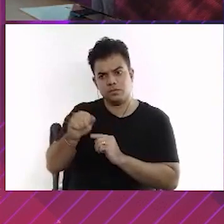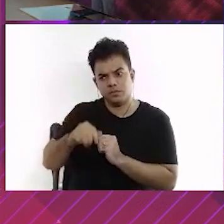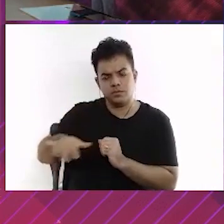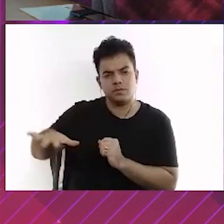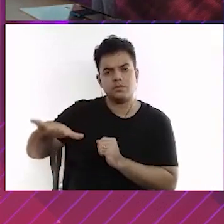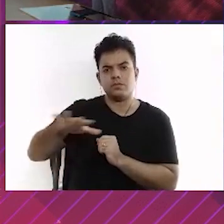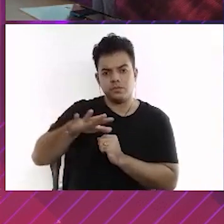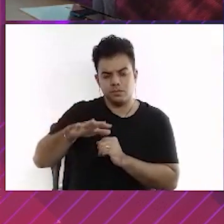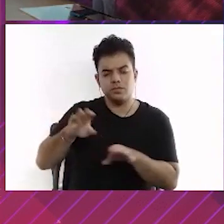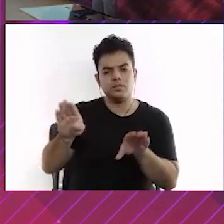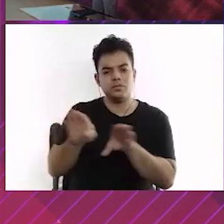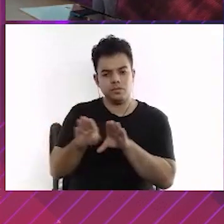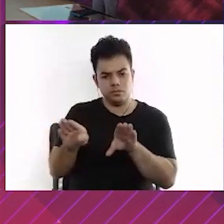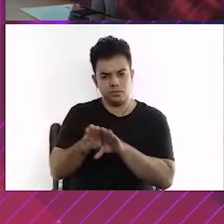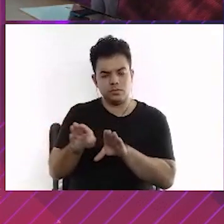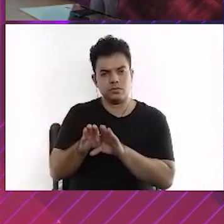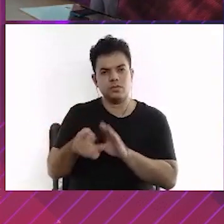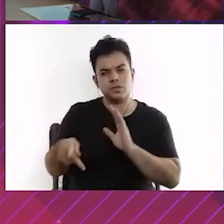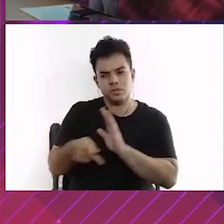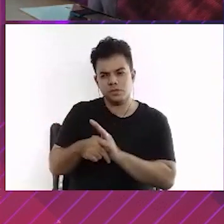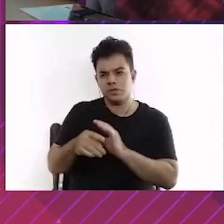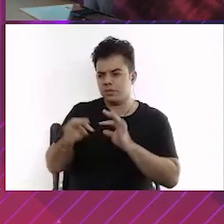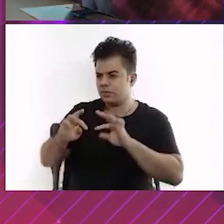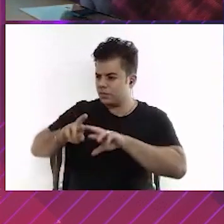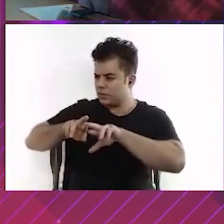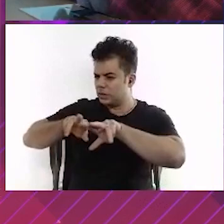entorno, né, a periferia daquele negócio.